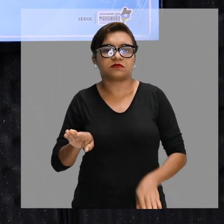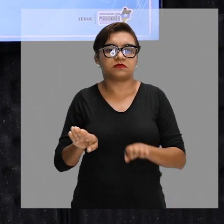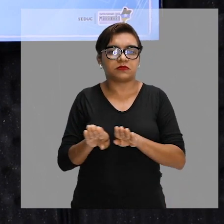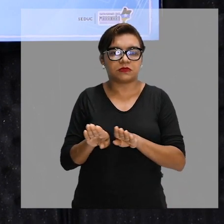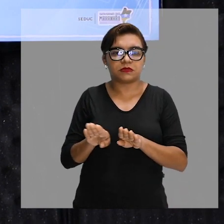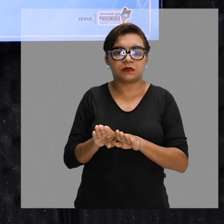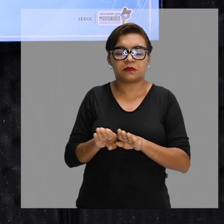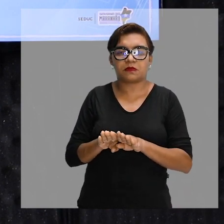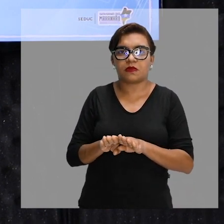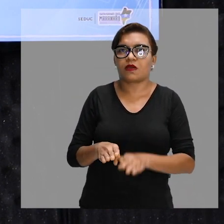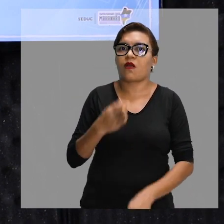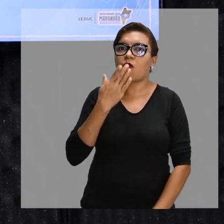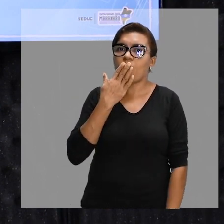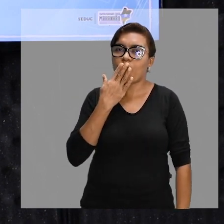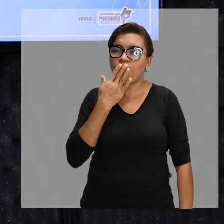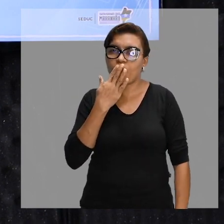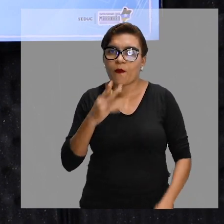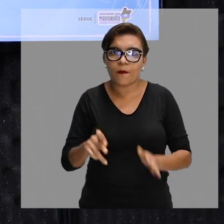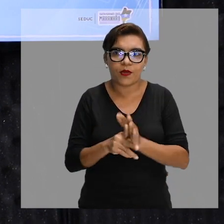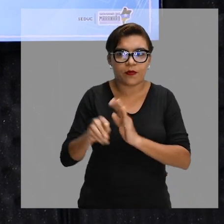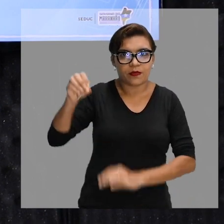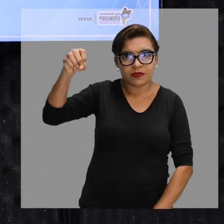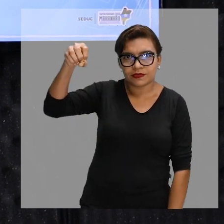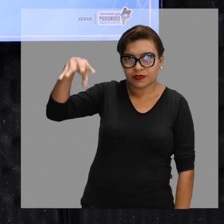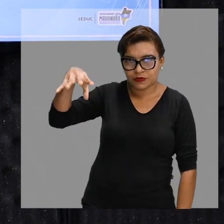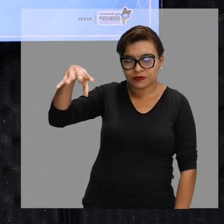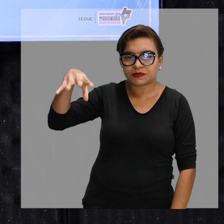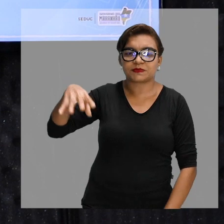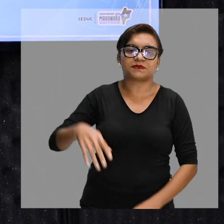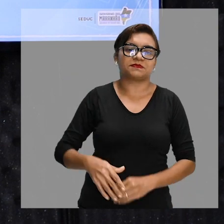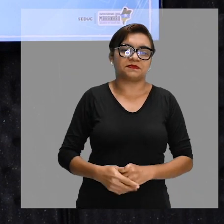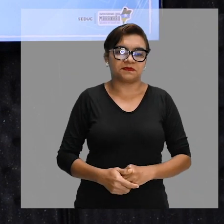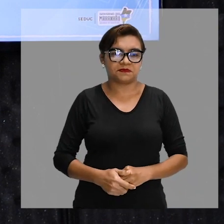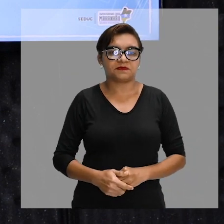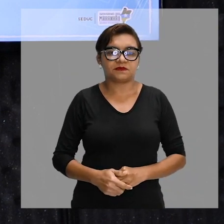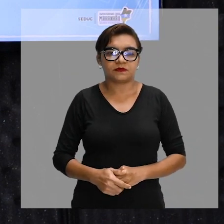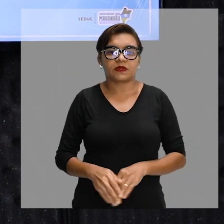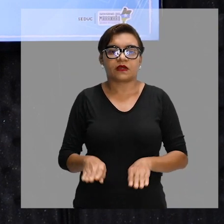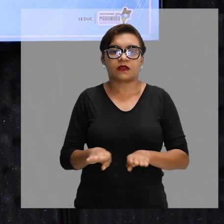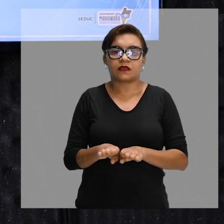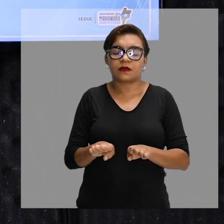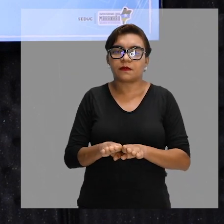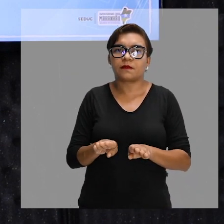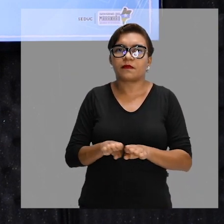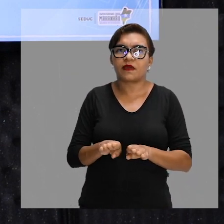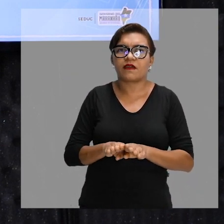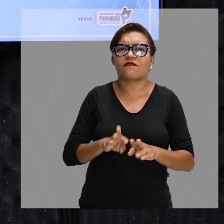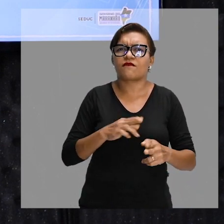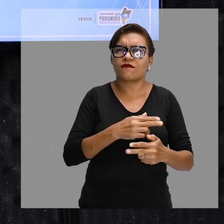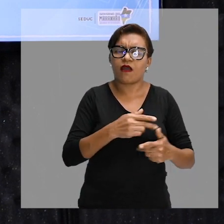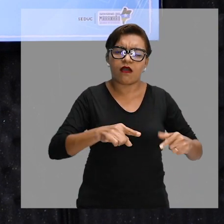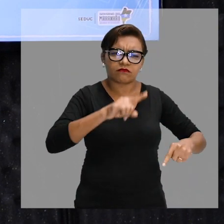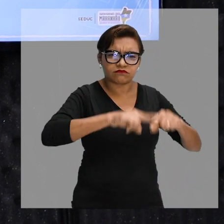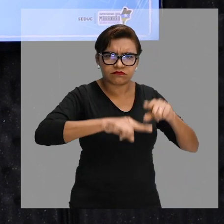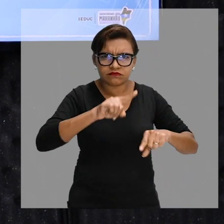Vamos falar da cor da luz, super importante, dos meios de propagação da